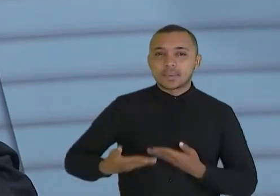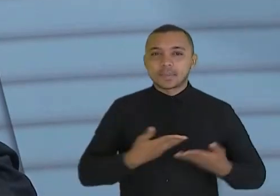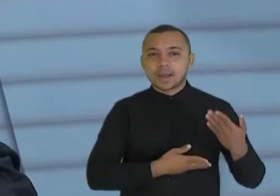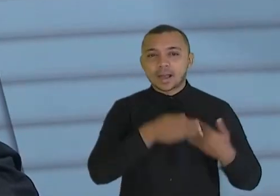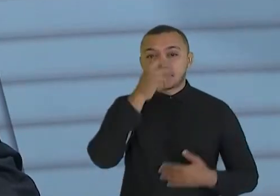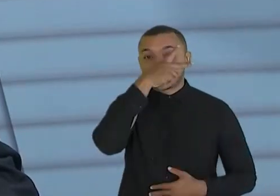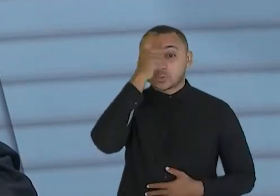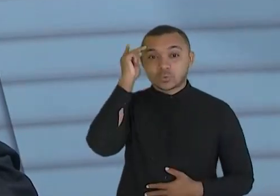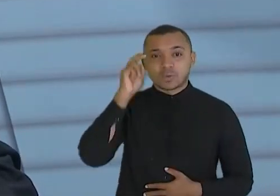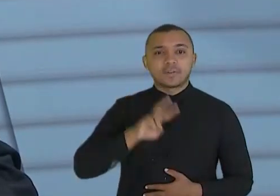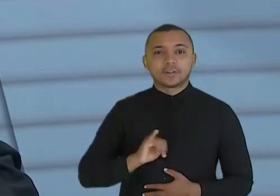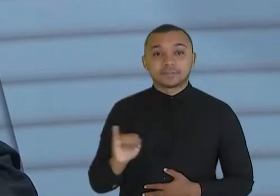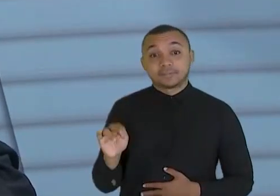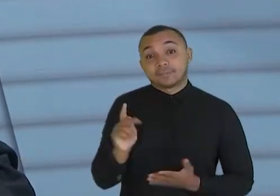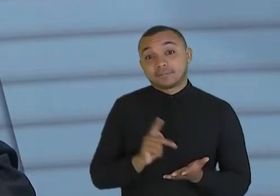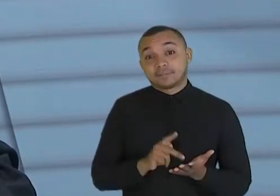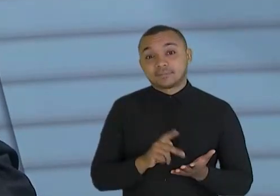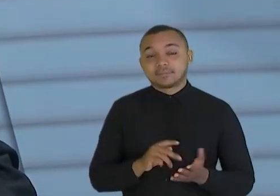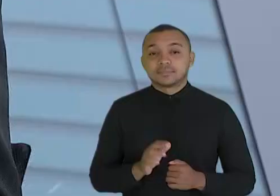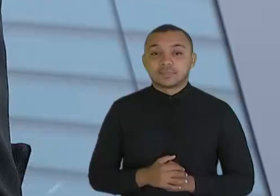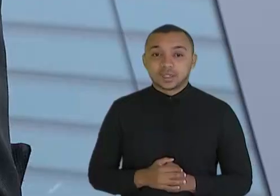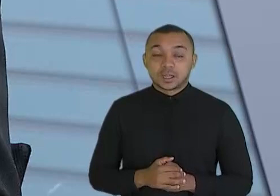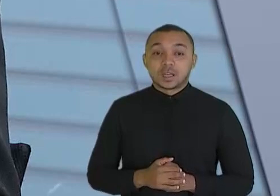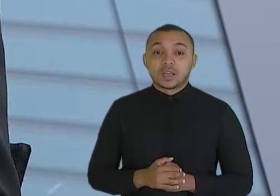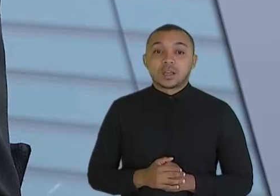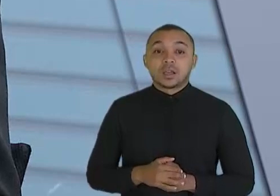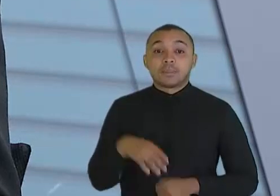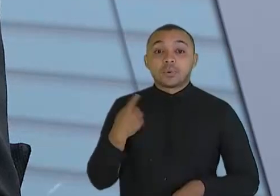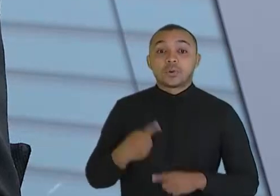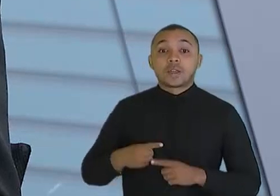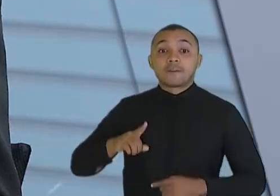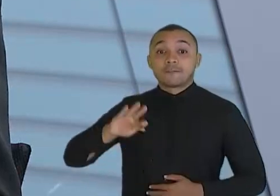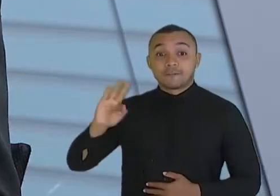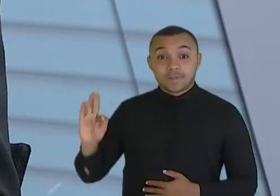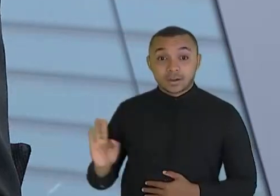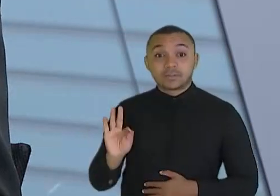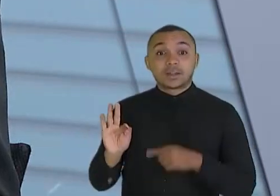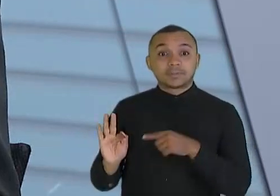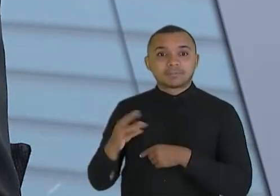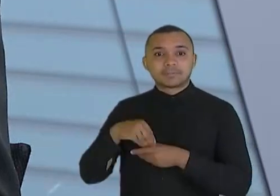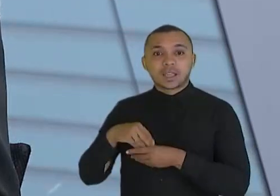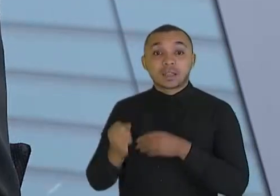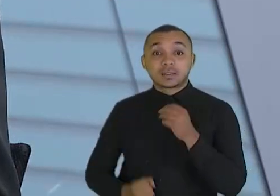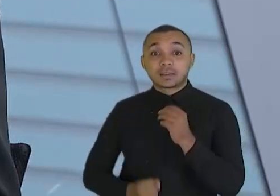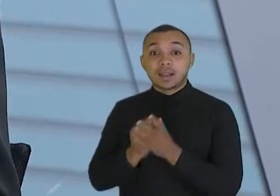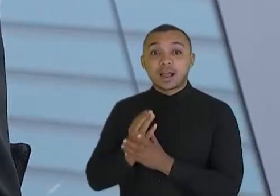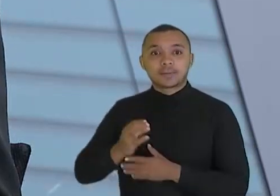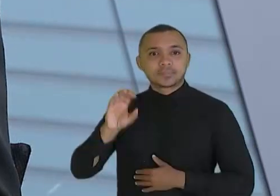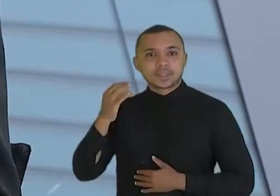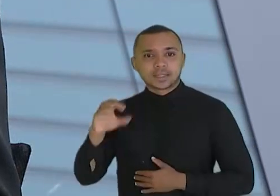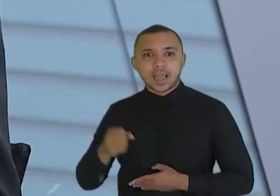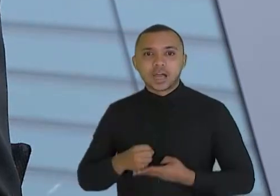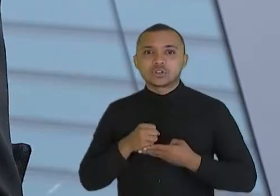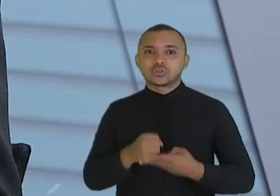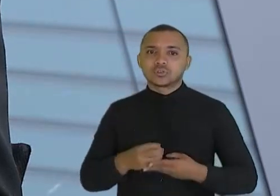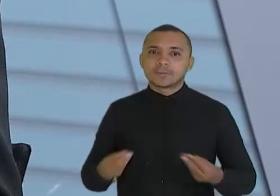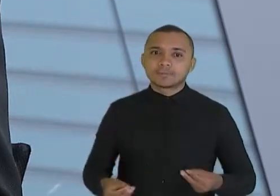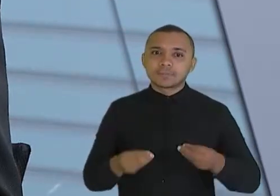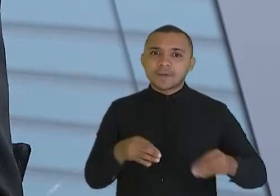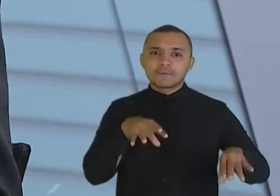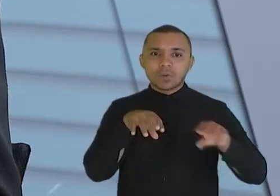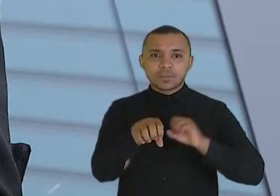verdade. A Unifor, quer dizer, porque a universidade, ela produz ciência, ela discute, ela forma pessoas, mas